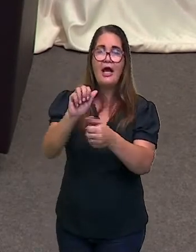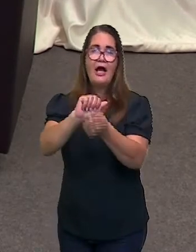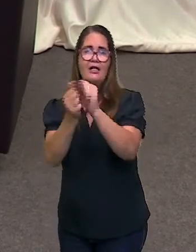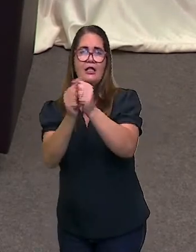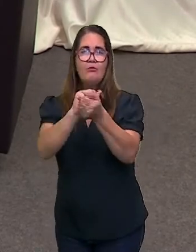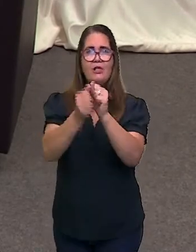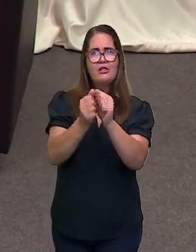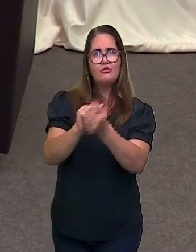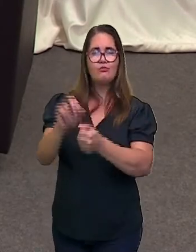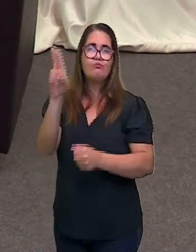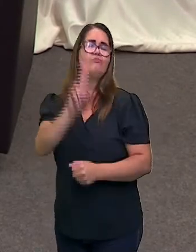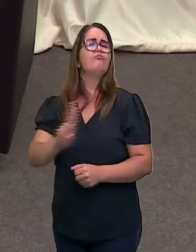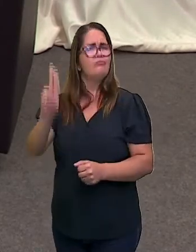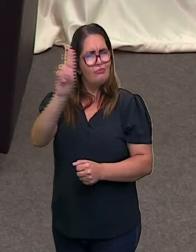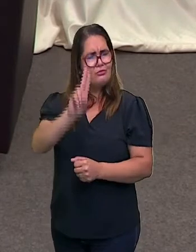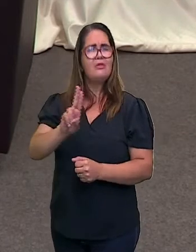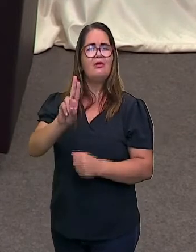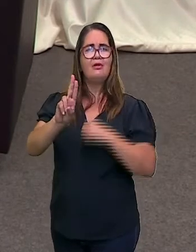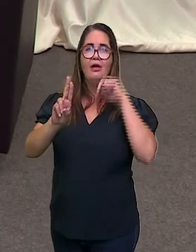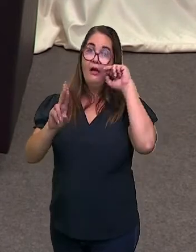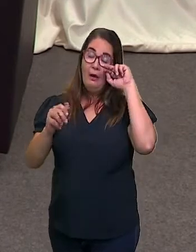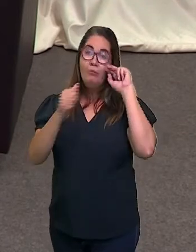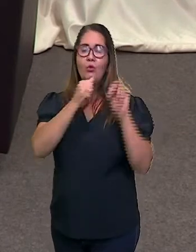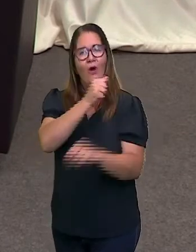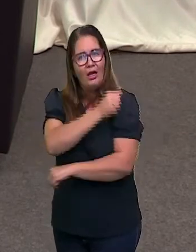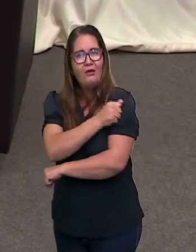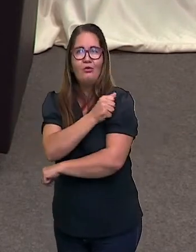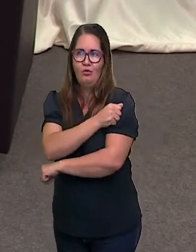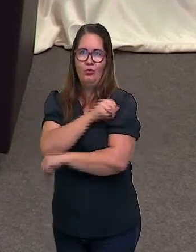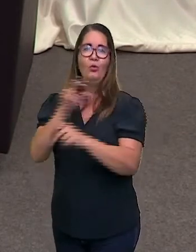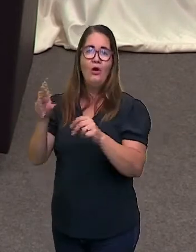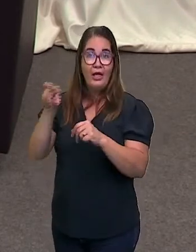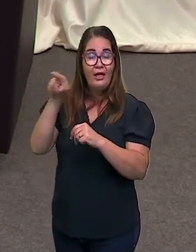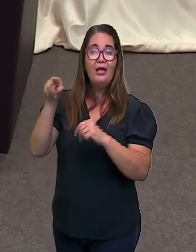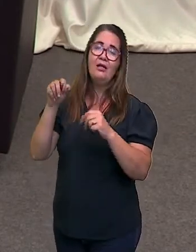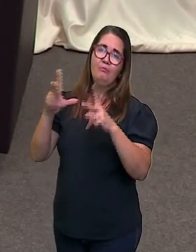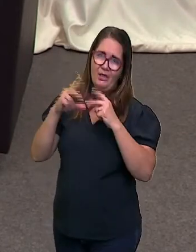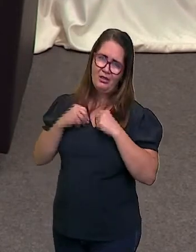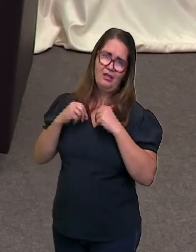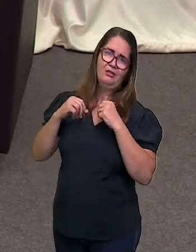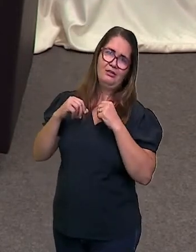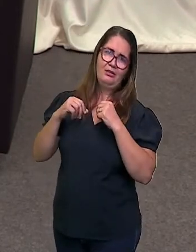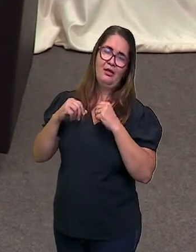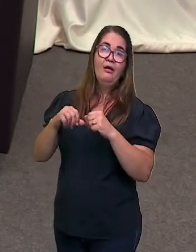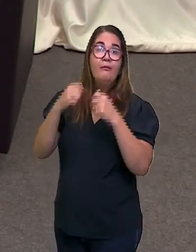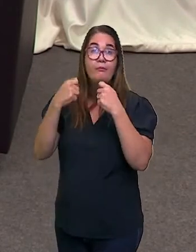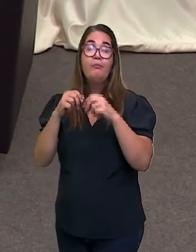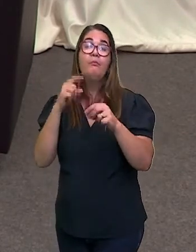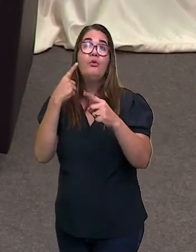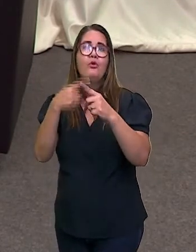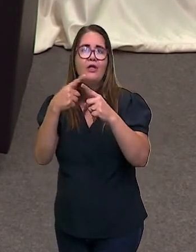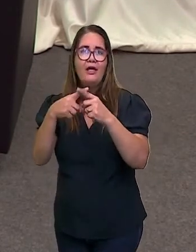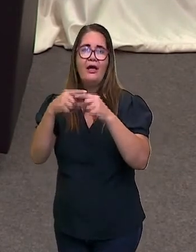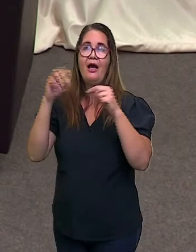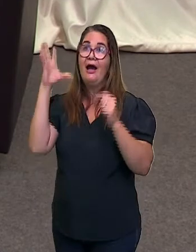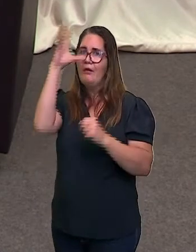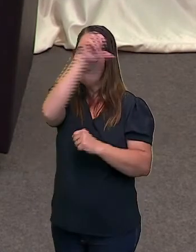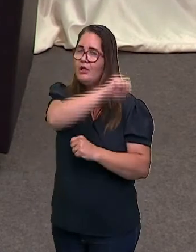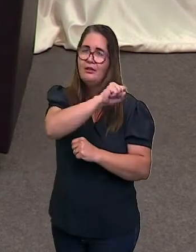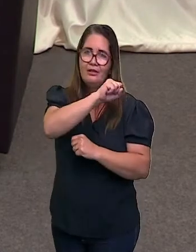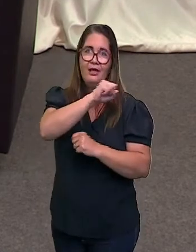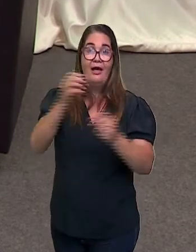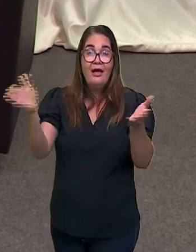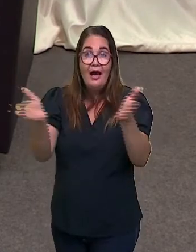porque o aluno, ele merece aprender principalmente dentro das novas